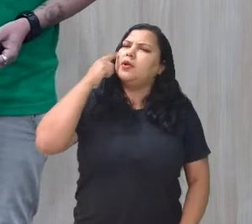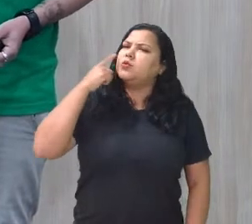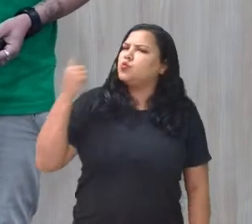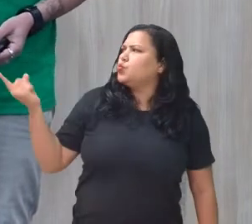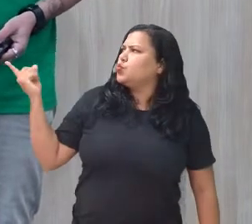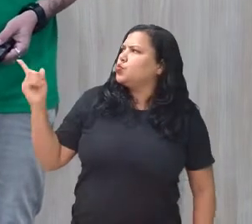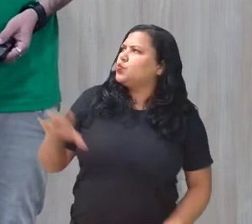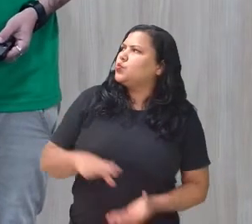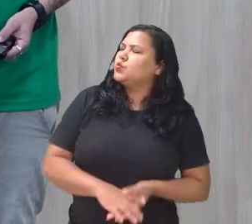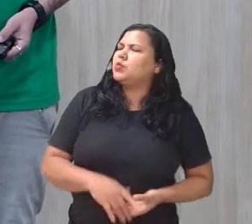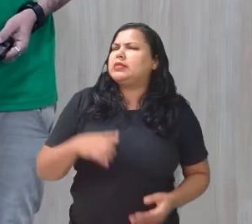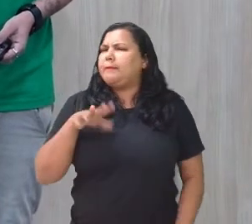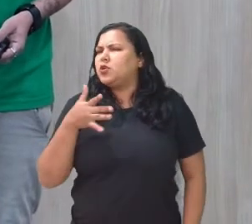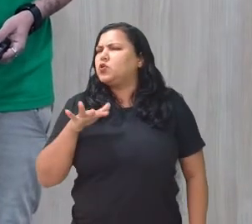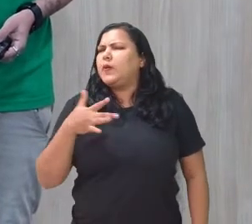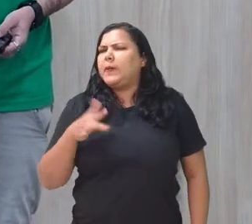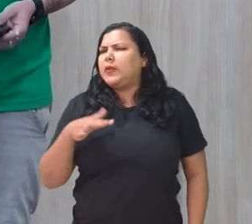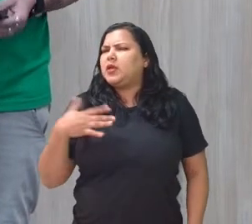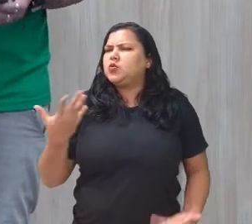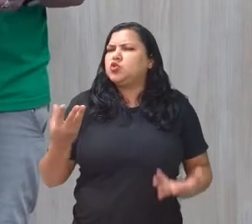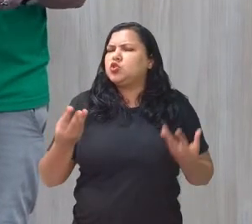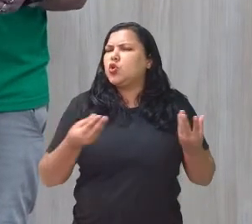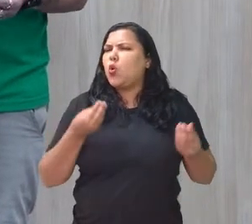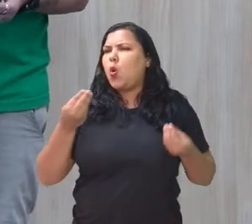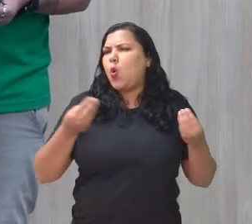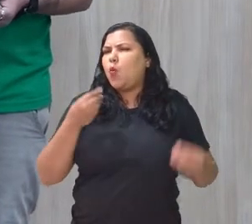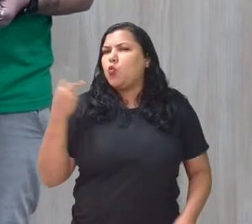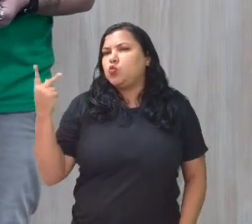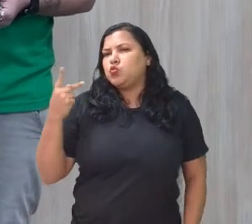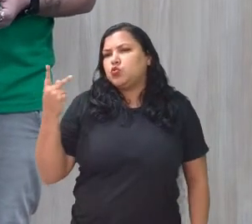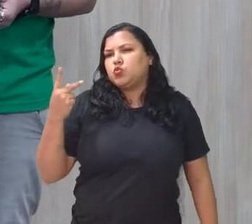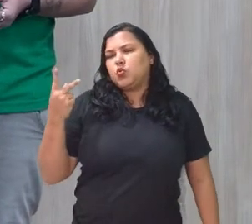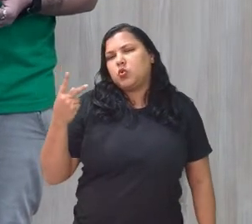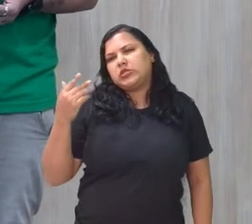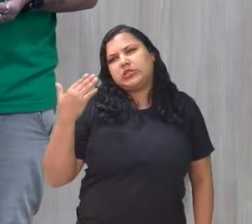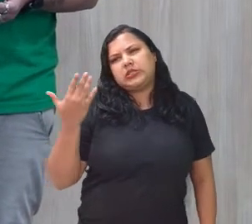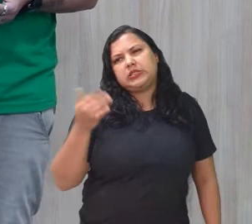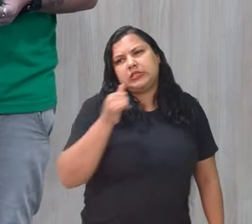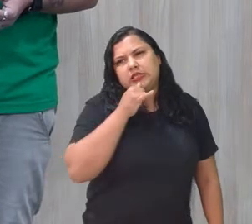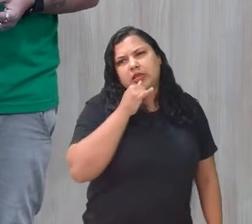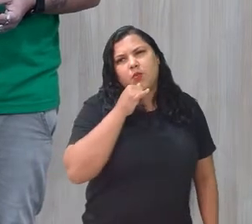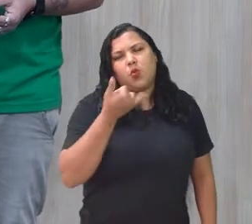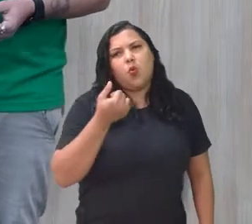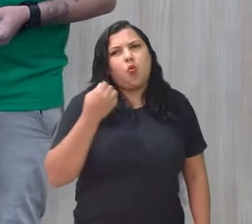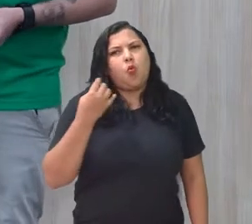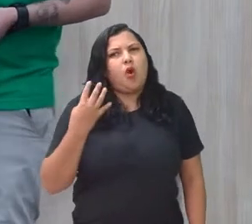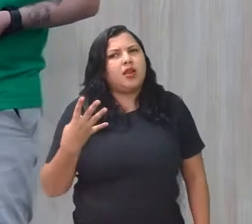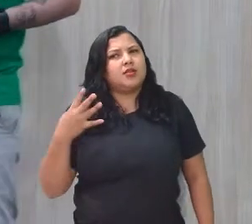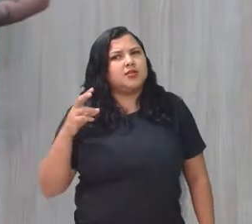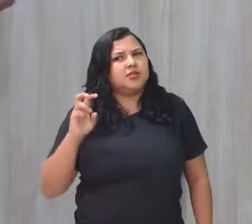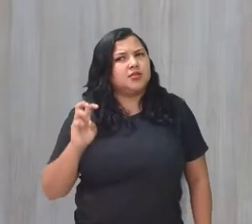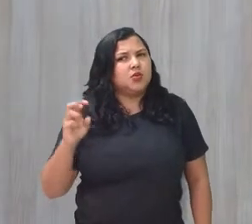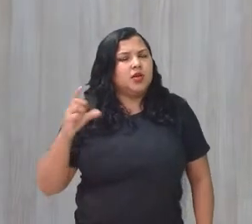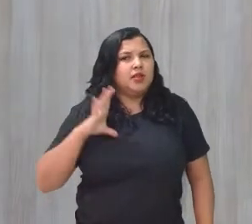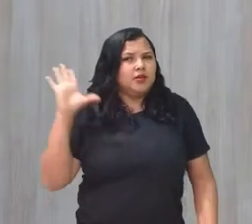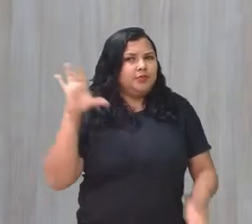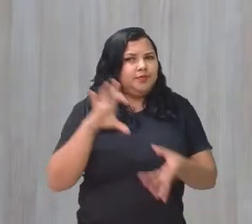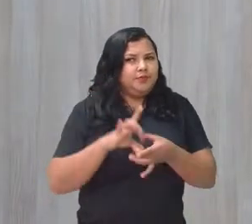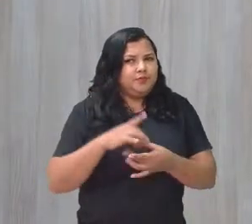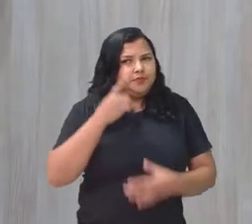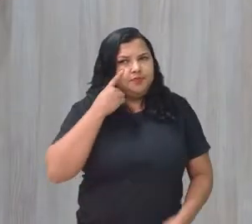aí, tem mais ou menos a noção qual é aquele valor 45, está relacionado com esses números aqui?